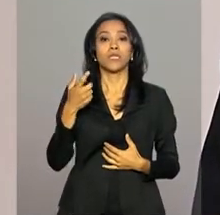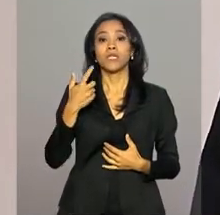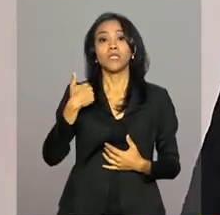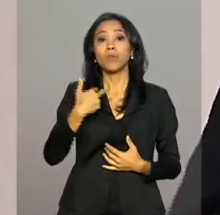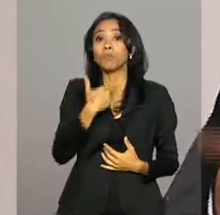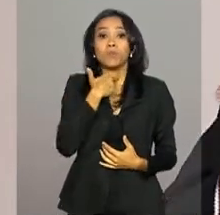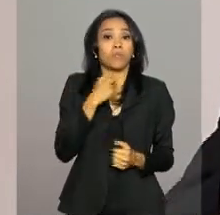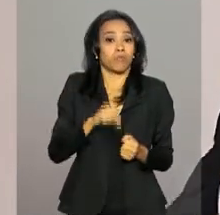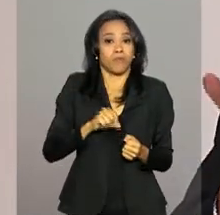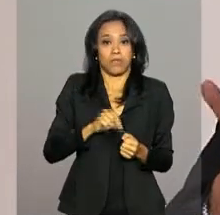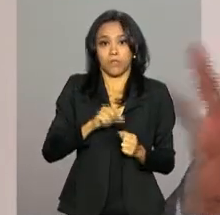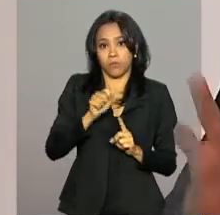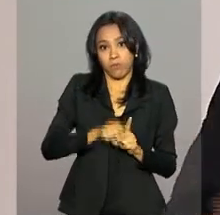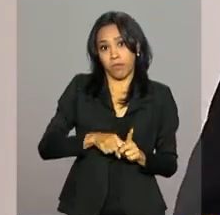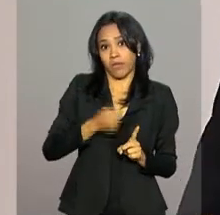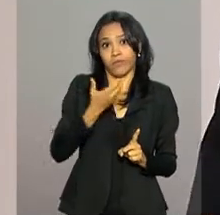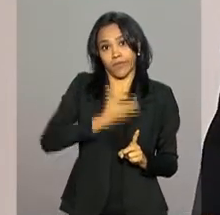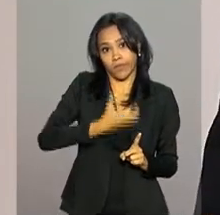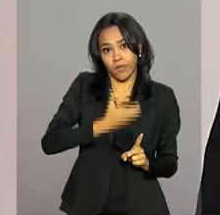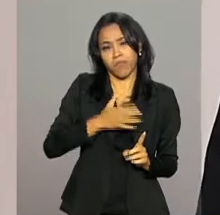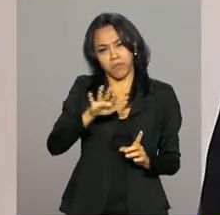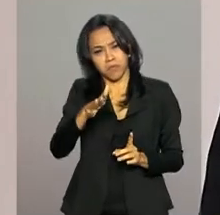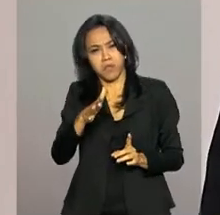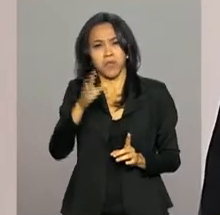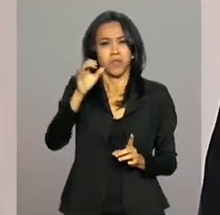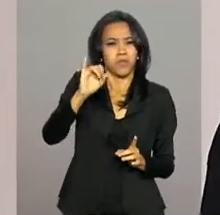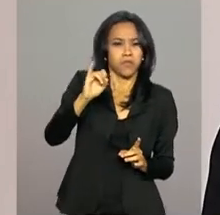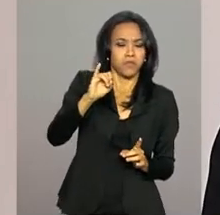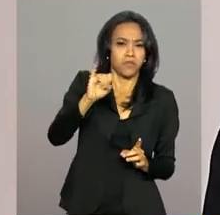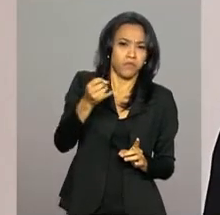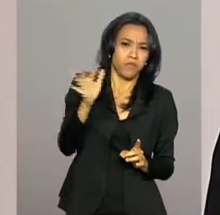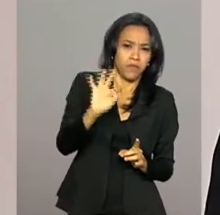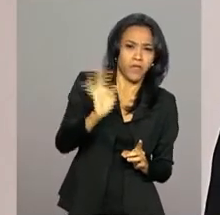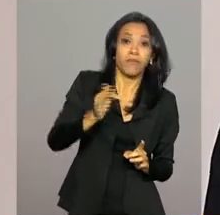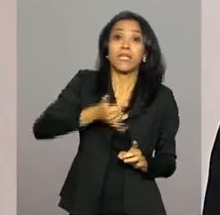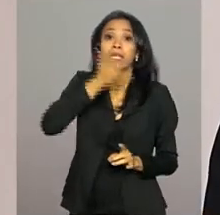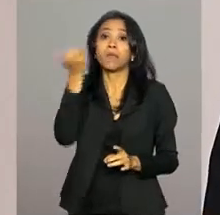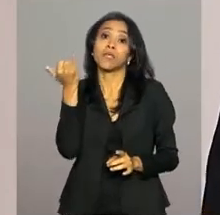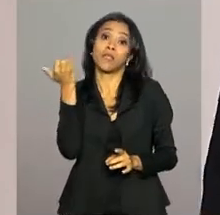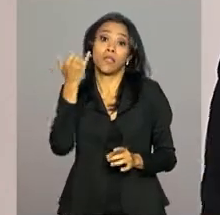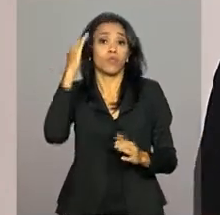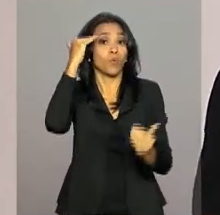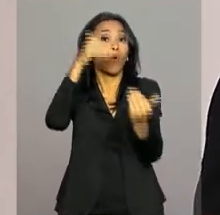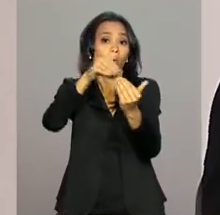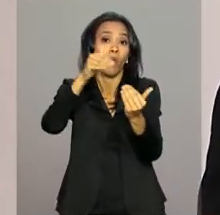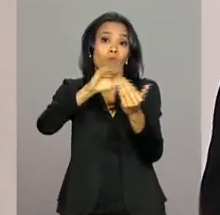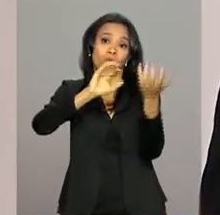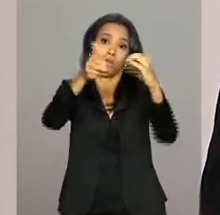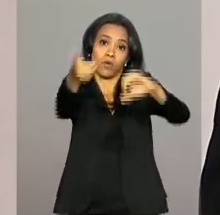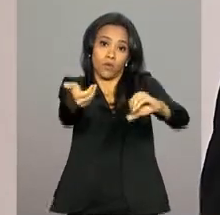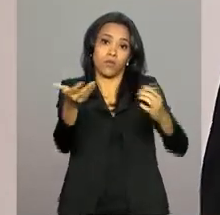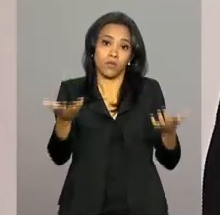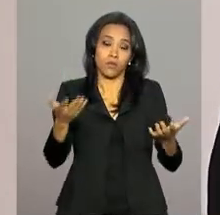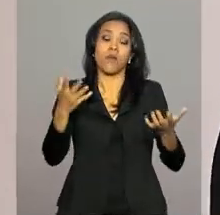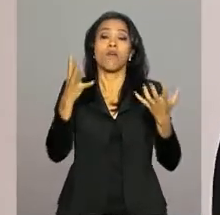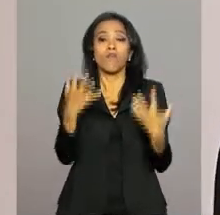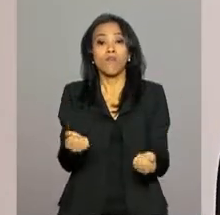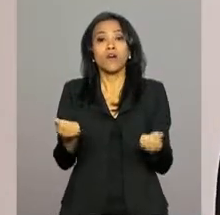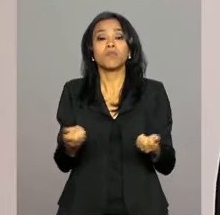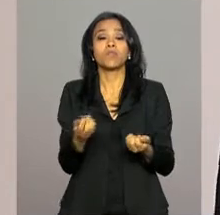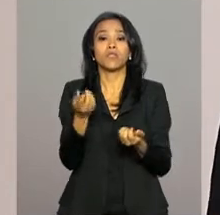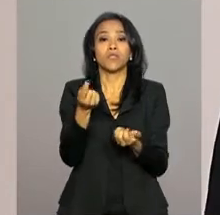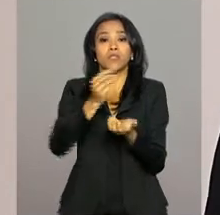dezembro mas dissemos até fevereiro mais ou menos dependermos de uma ação do congresso nacional mas com essa ação nós vamos entregar 2